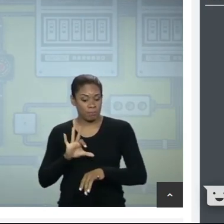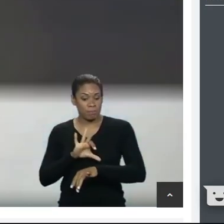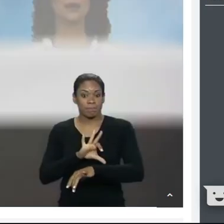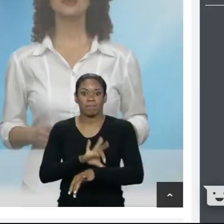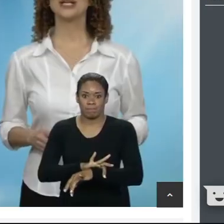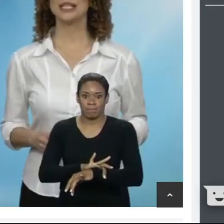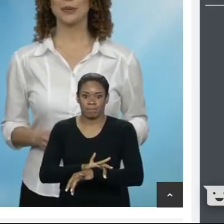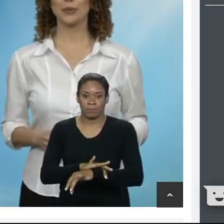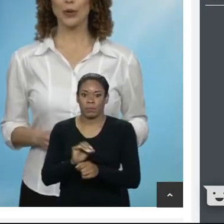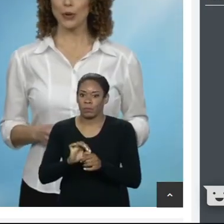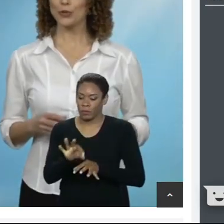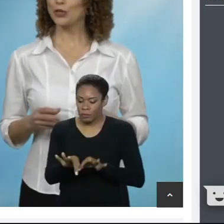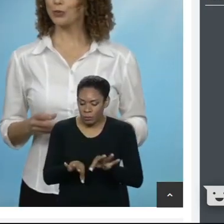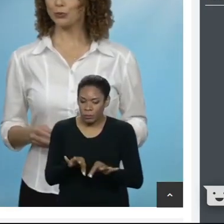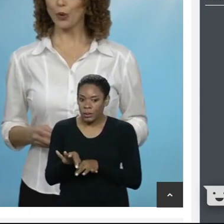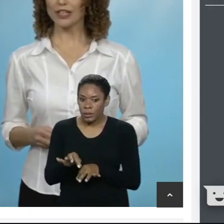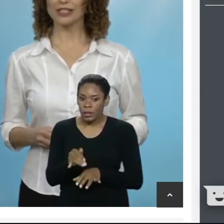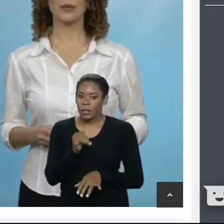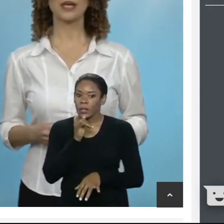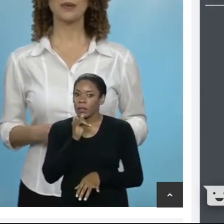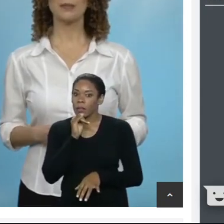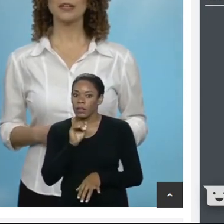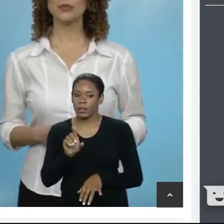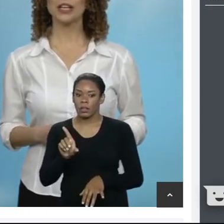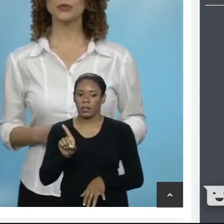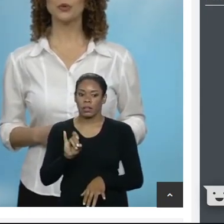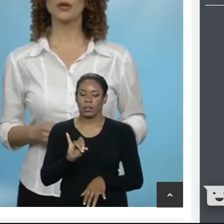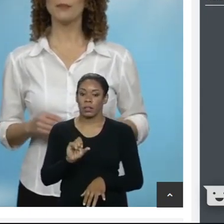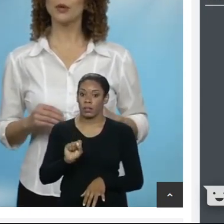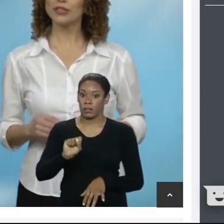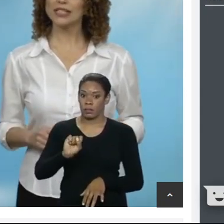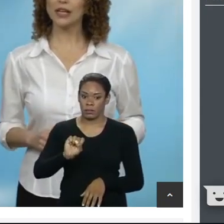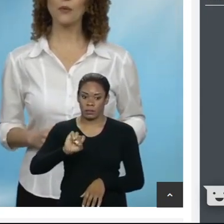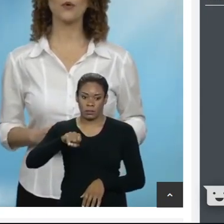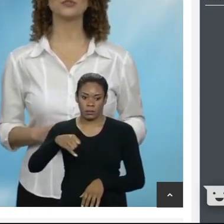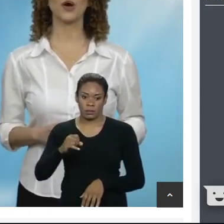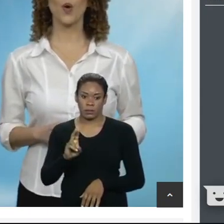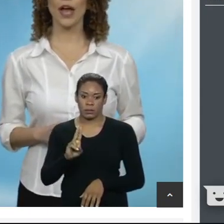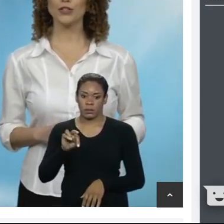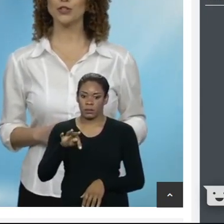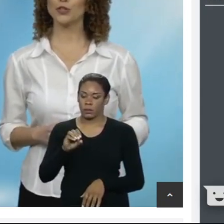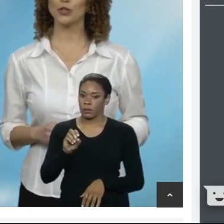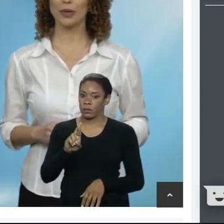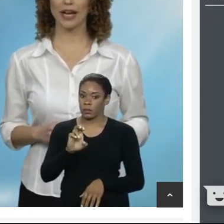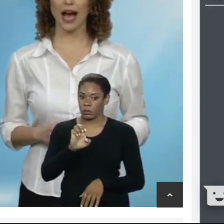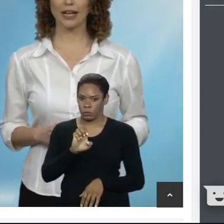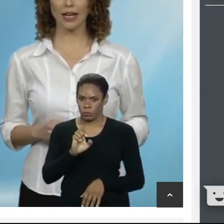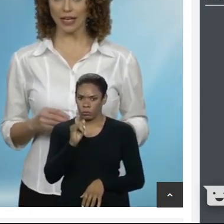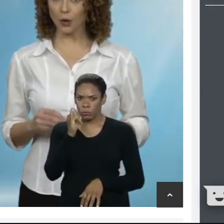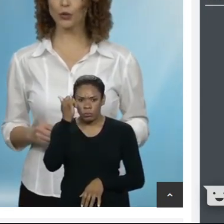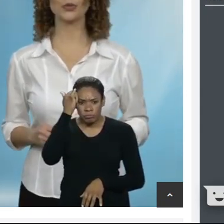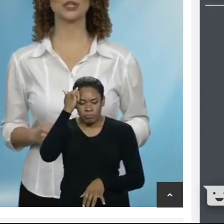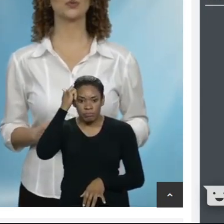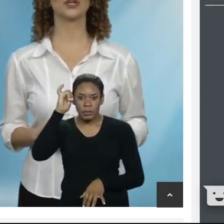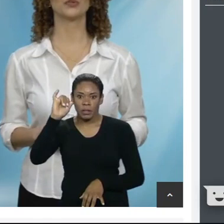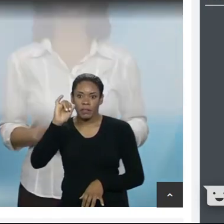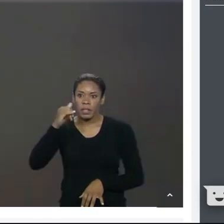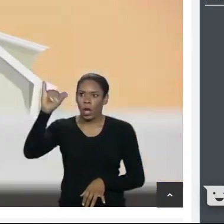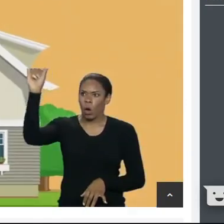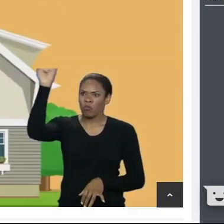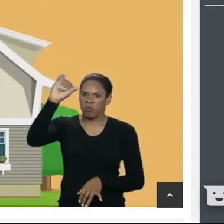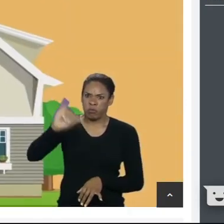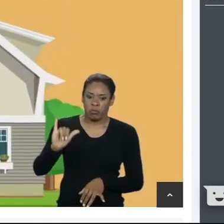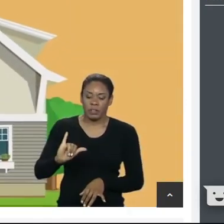projeto. Por exemplo, os disjuntores são equipamentos que atuam na proteção contra correntes de sobrecarga e